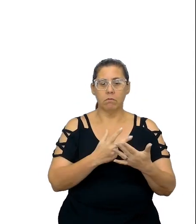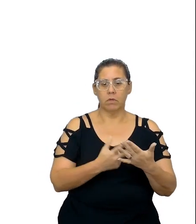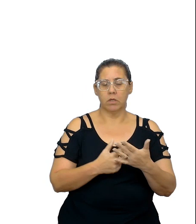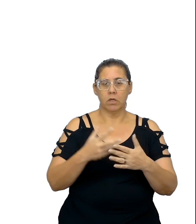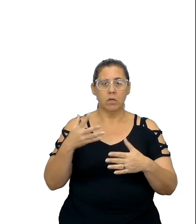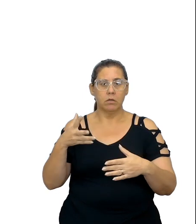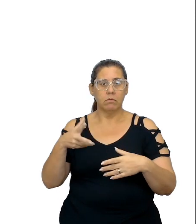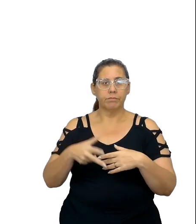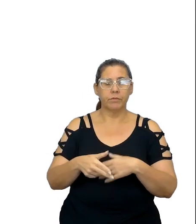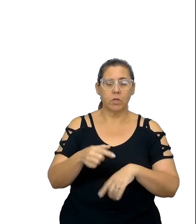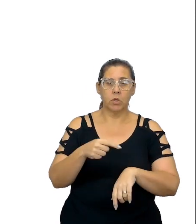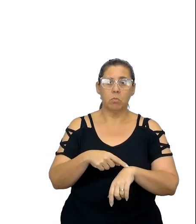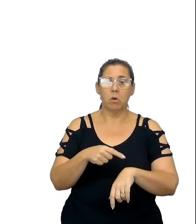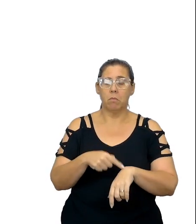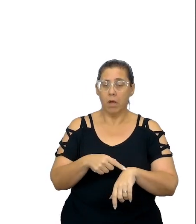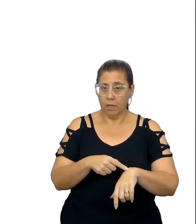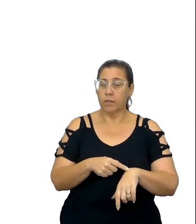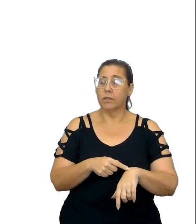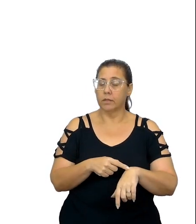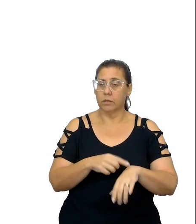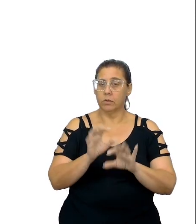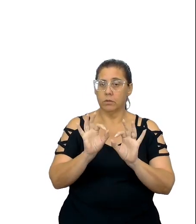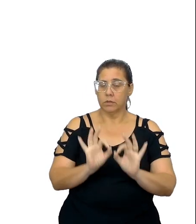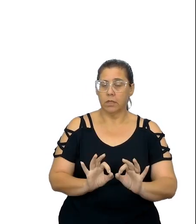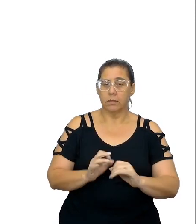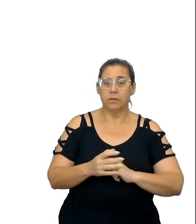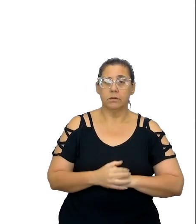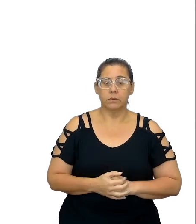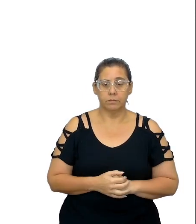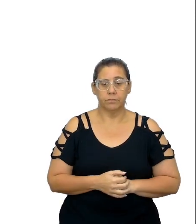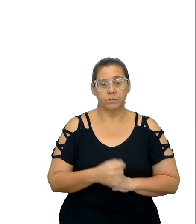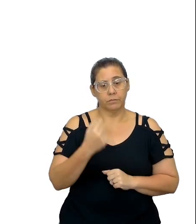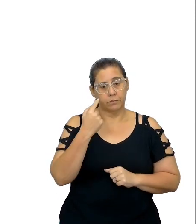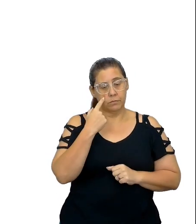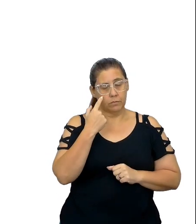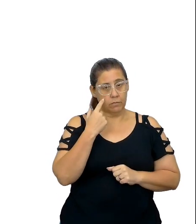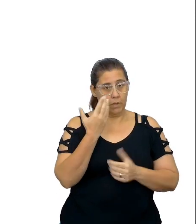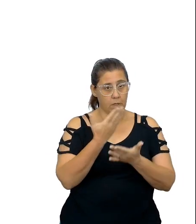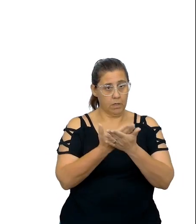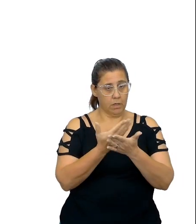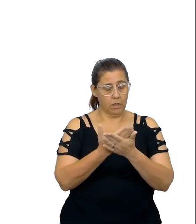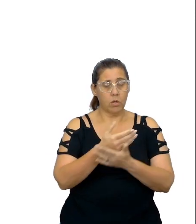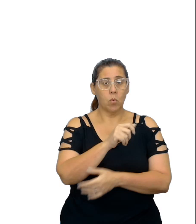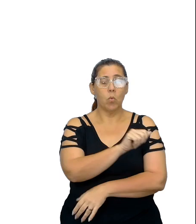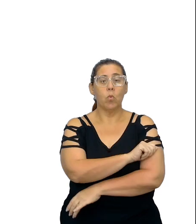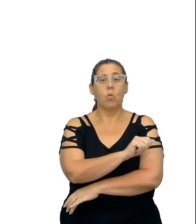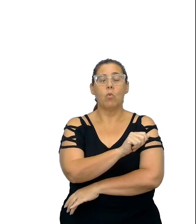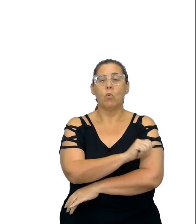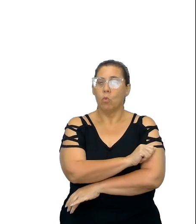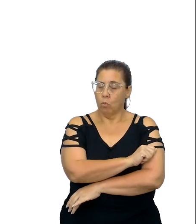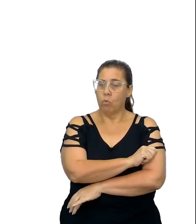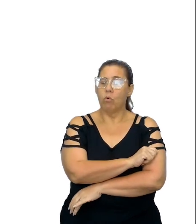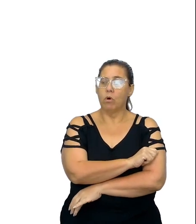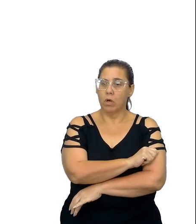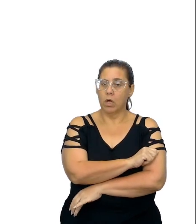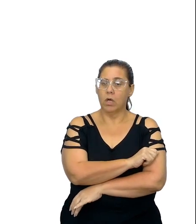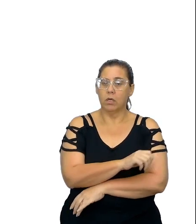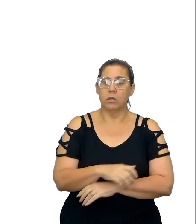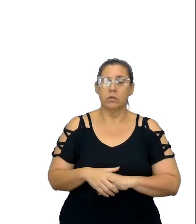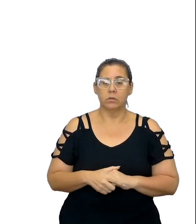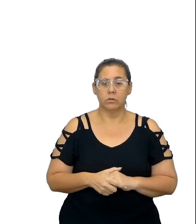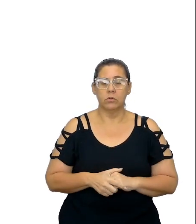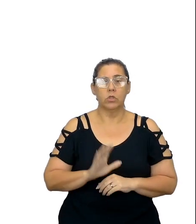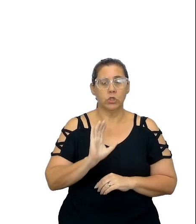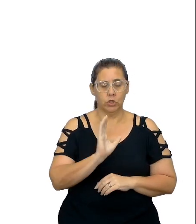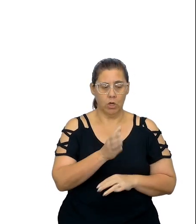diante dos fatos apresentados em debate. Veja, nesta aula, o estudante estará já